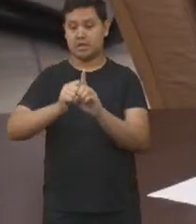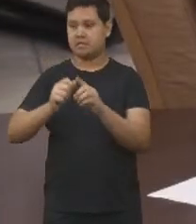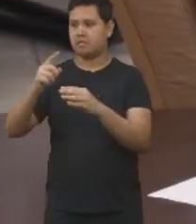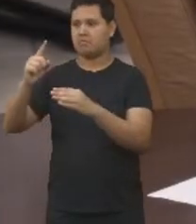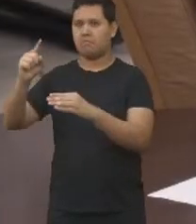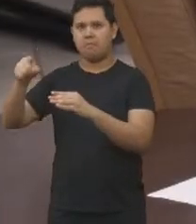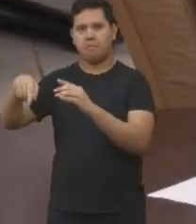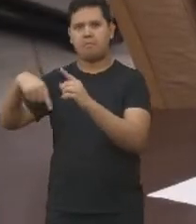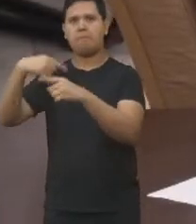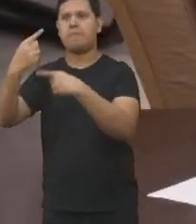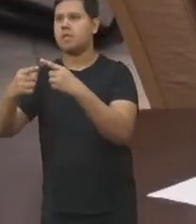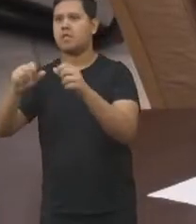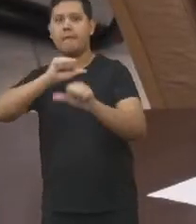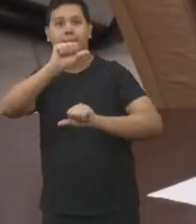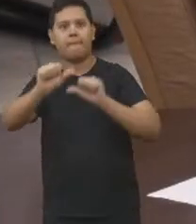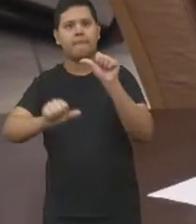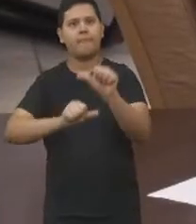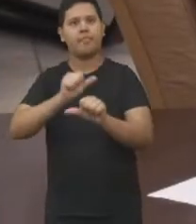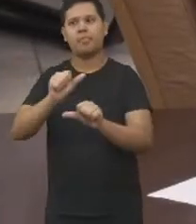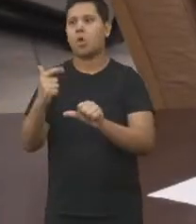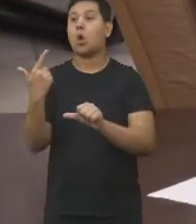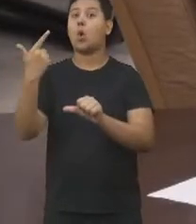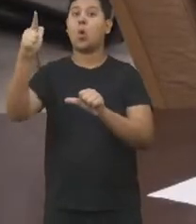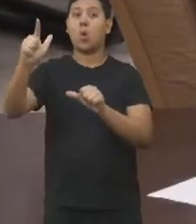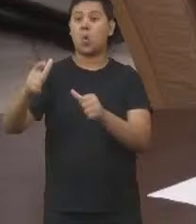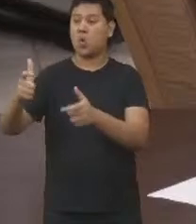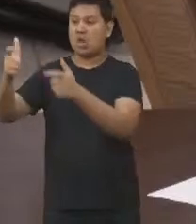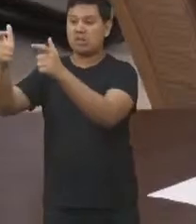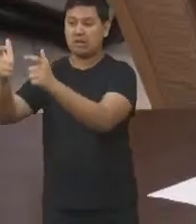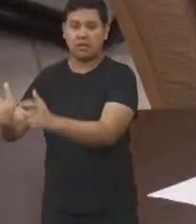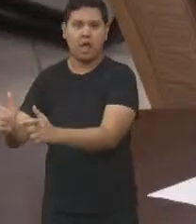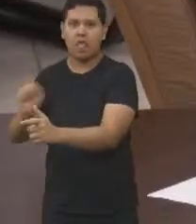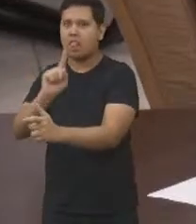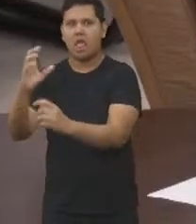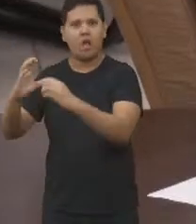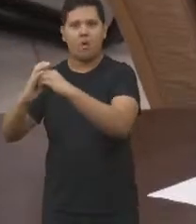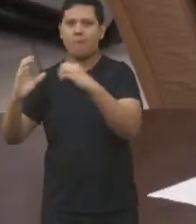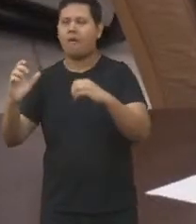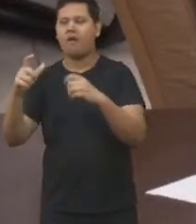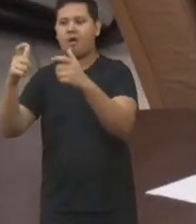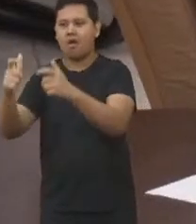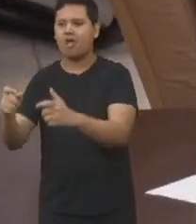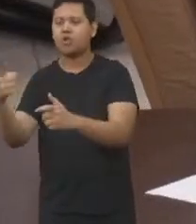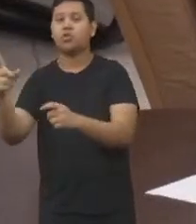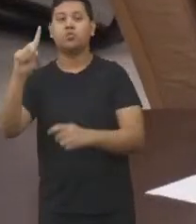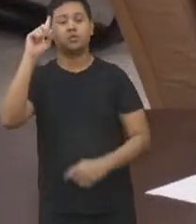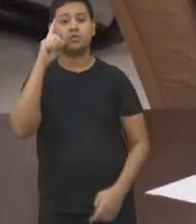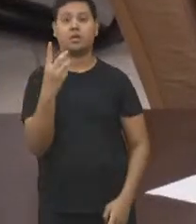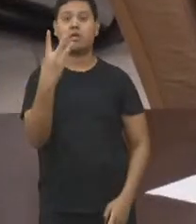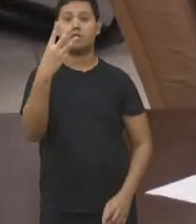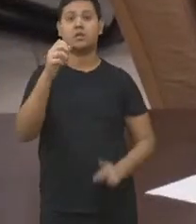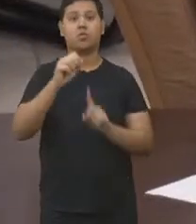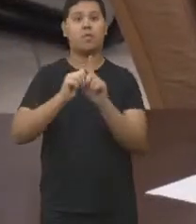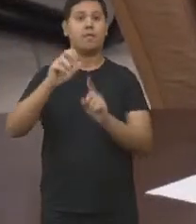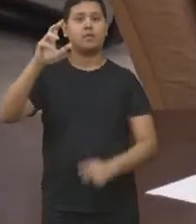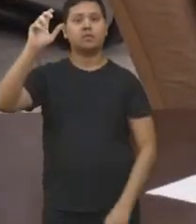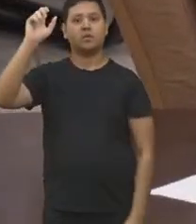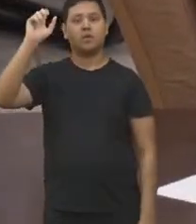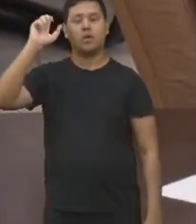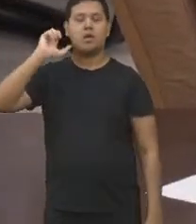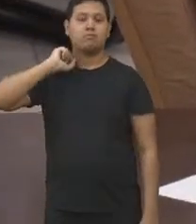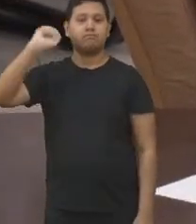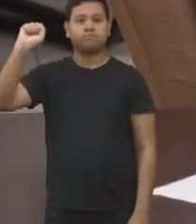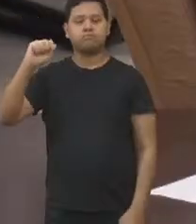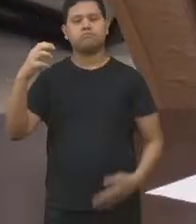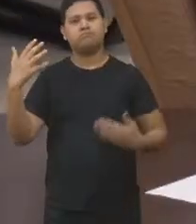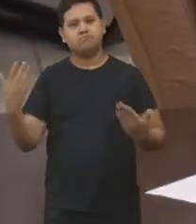Sazak? Vai ser construído lá na Malacás, segundo o Celso anunciou aí, no dia 3 de abril. Eu queria perguntar